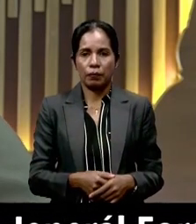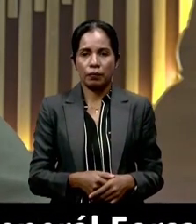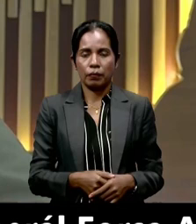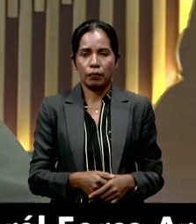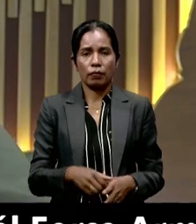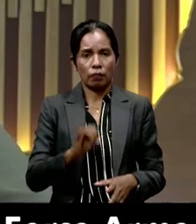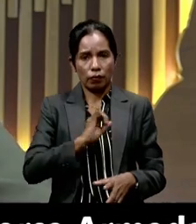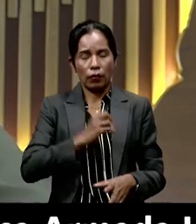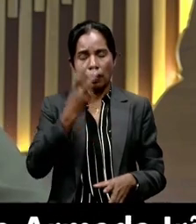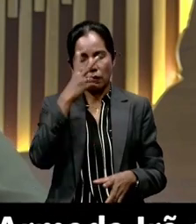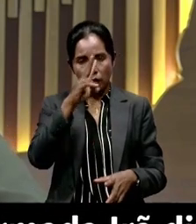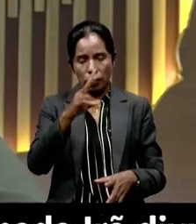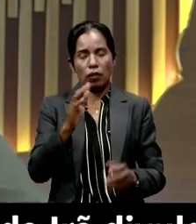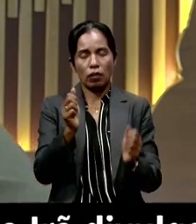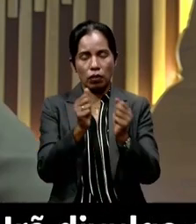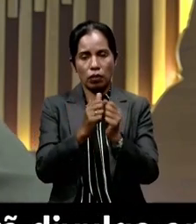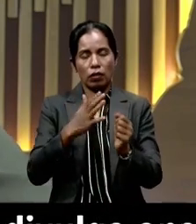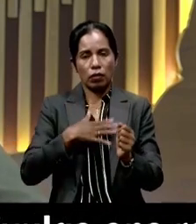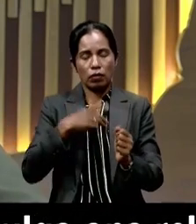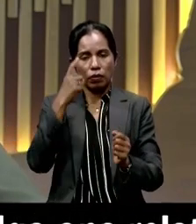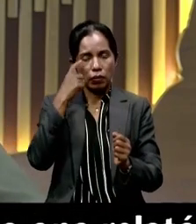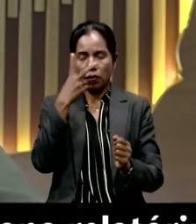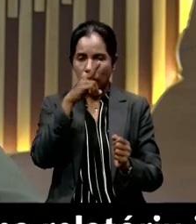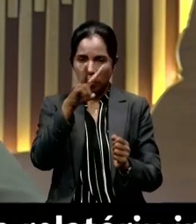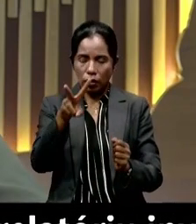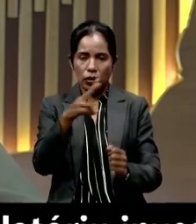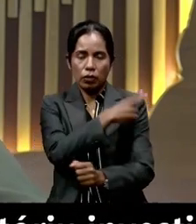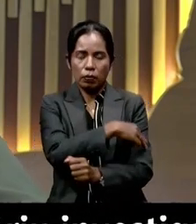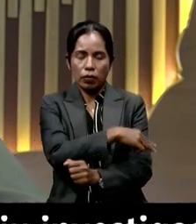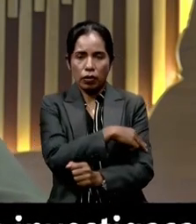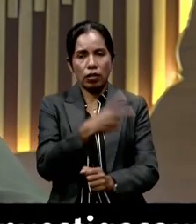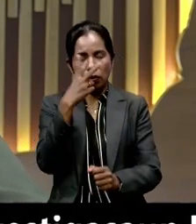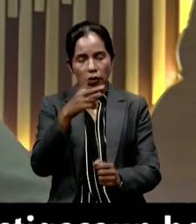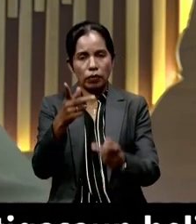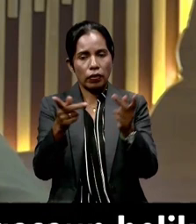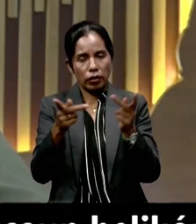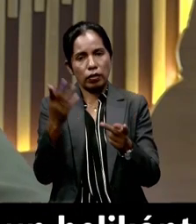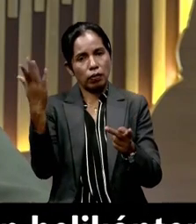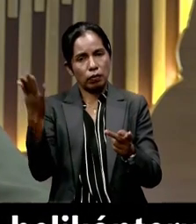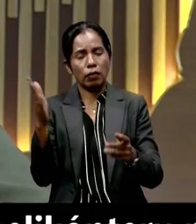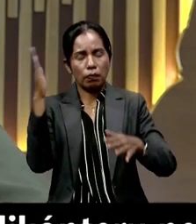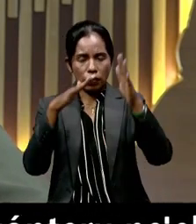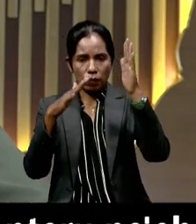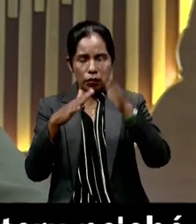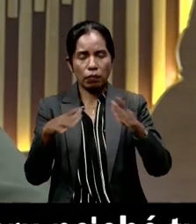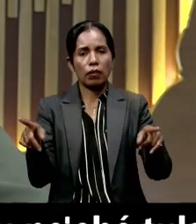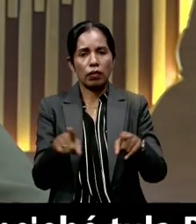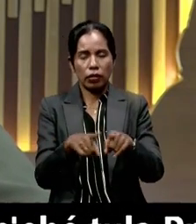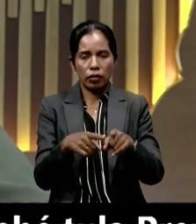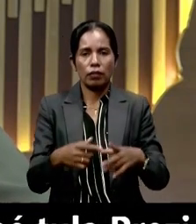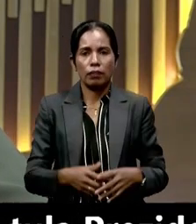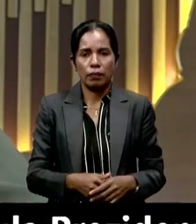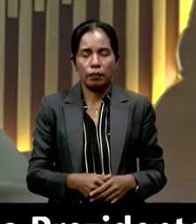ao haré o animato ao bar da barak para o hospital ao haré condição naval problema mas que né